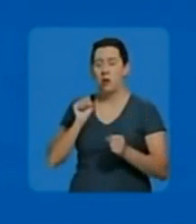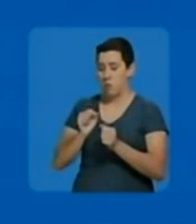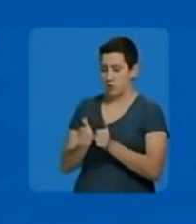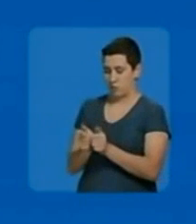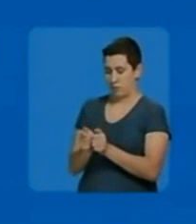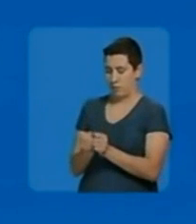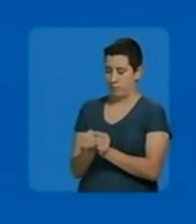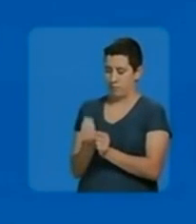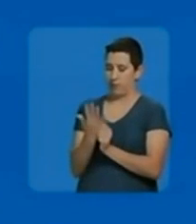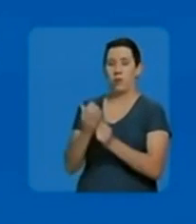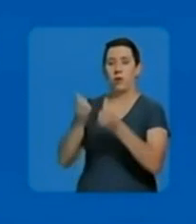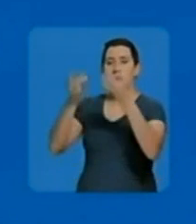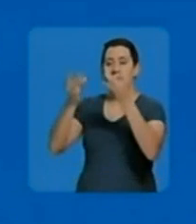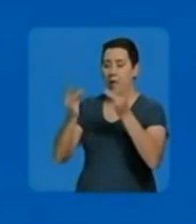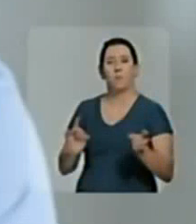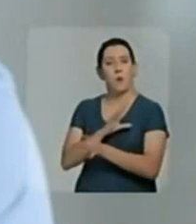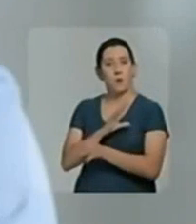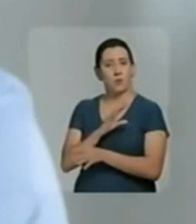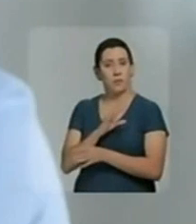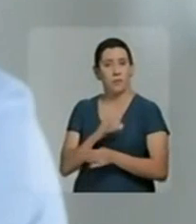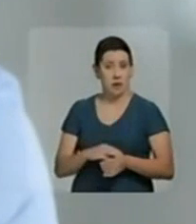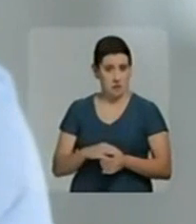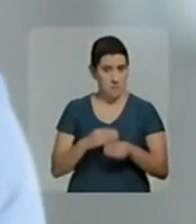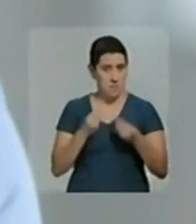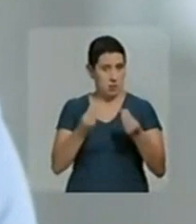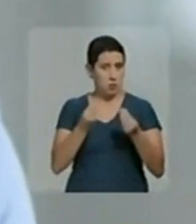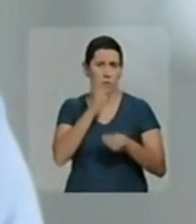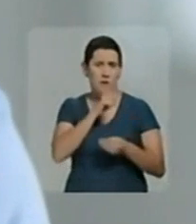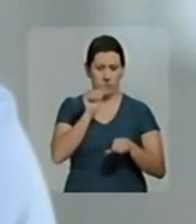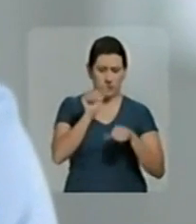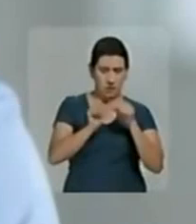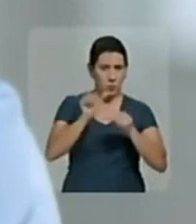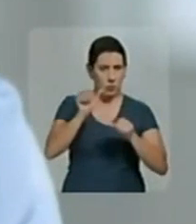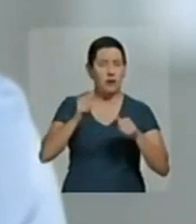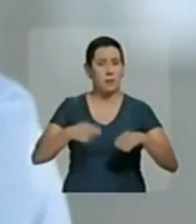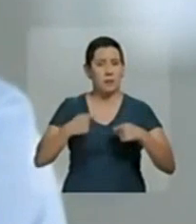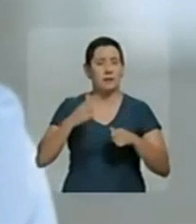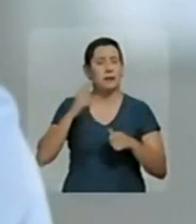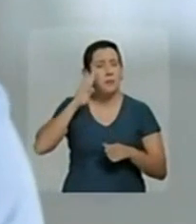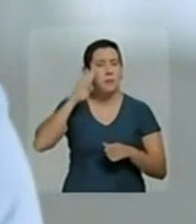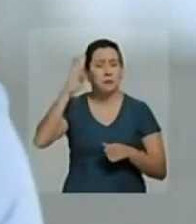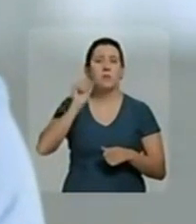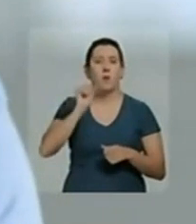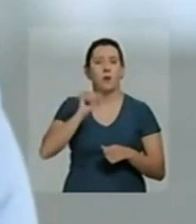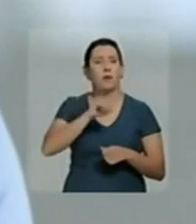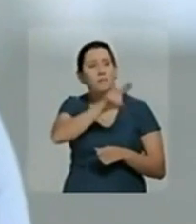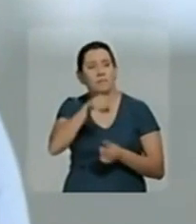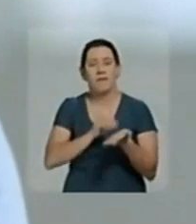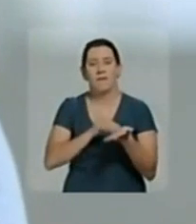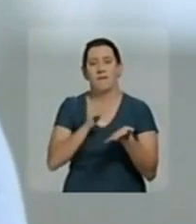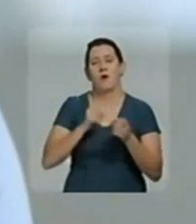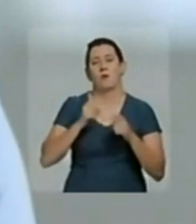ao seu prontuário eletrônico completo. Mas para a saúde de São Paulo sair do vermelho, é preciso, em primeiro lugar, resolver a falta